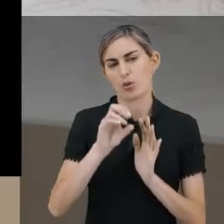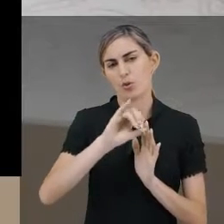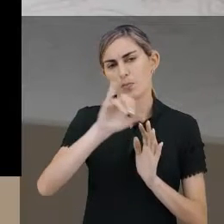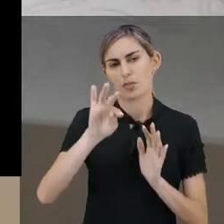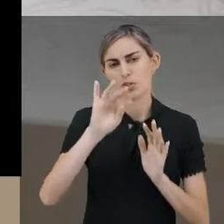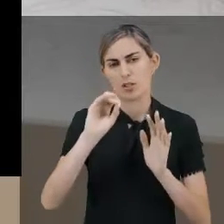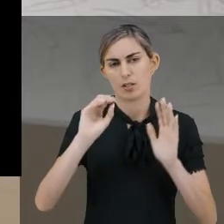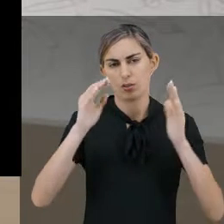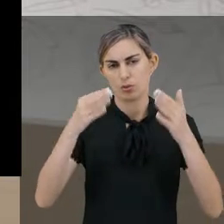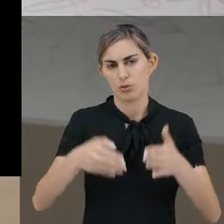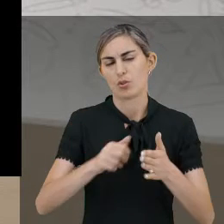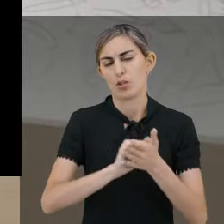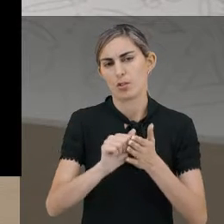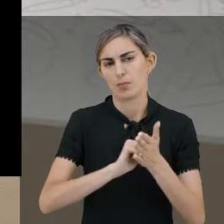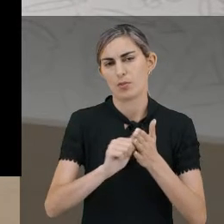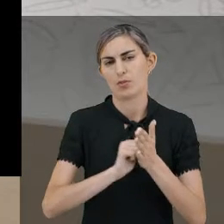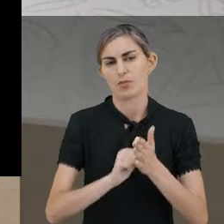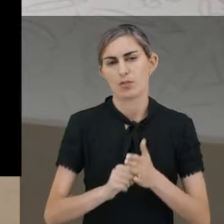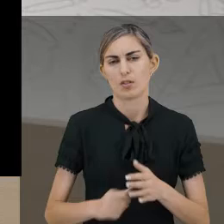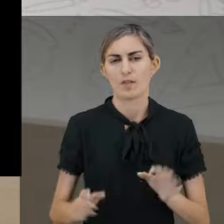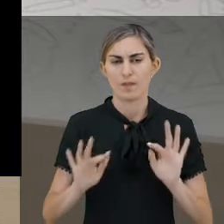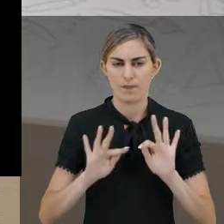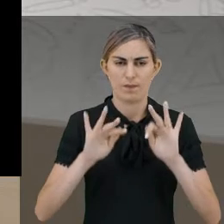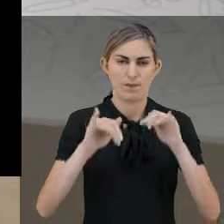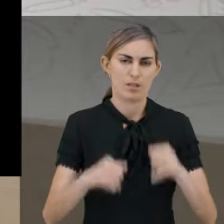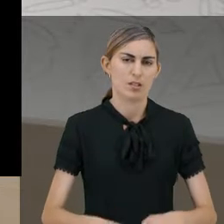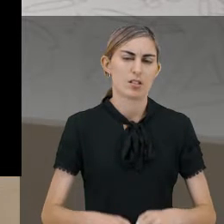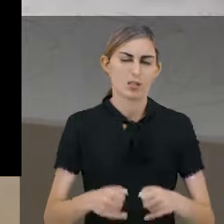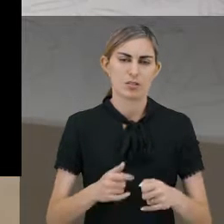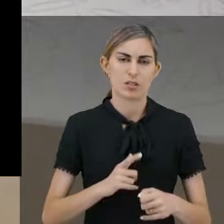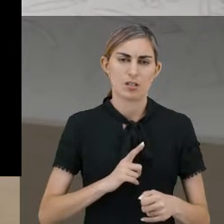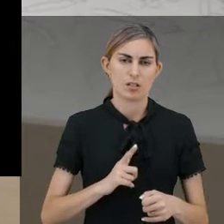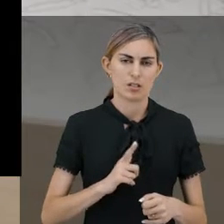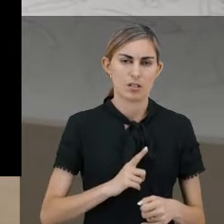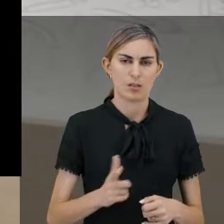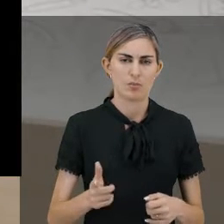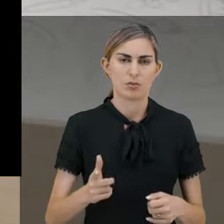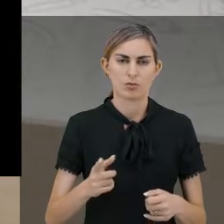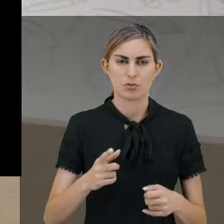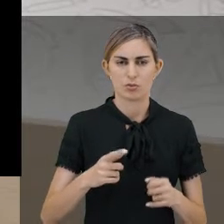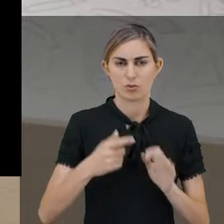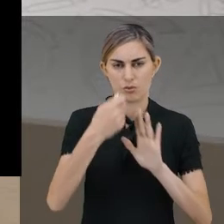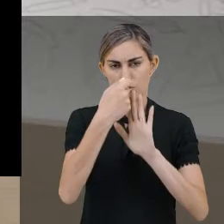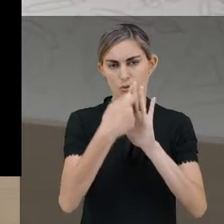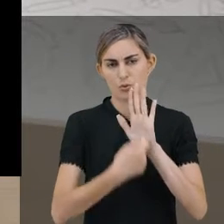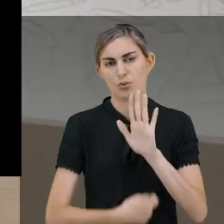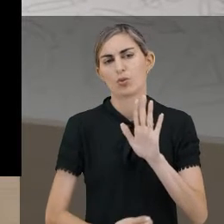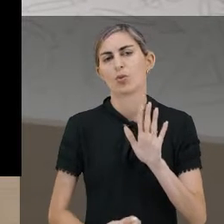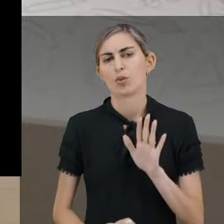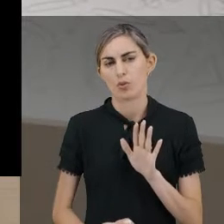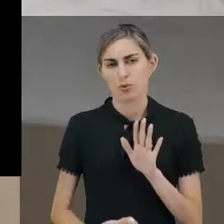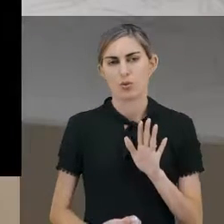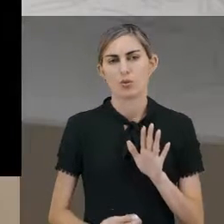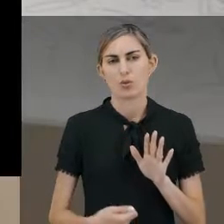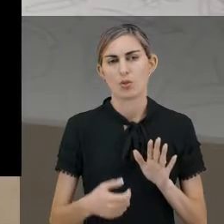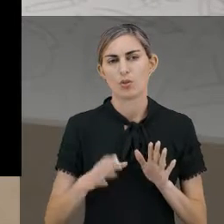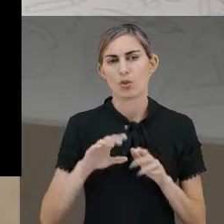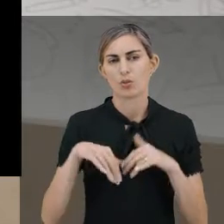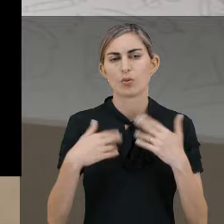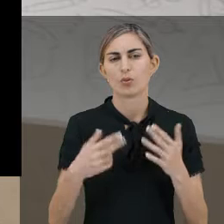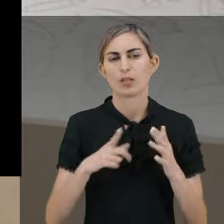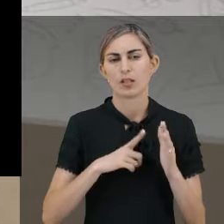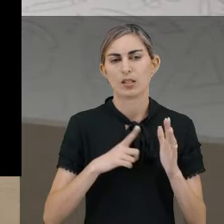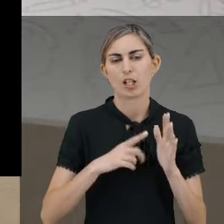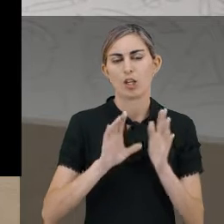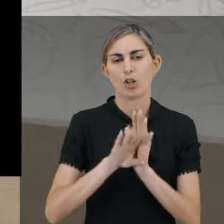objeto específico que será removido. E para finalizar, nós temos o nosso index.php, o qual